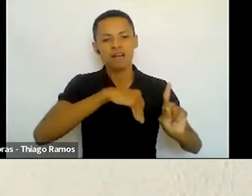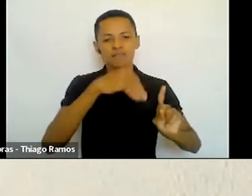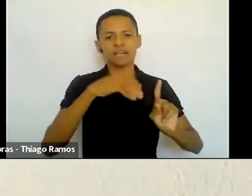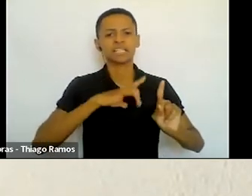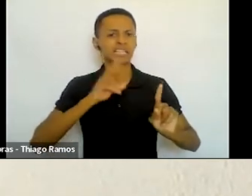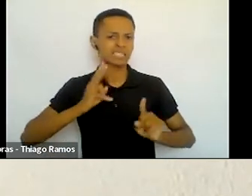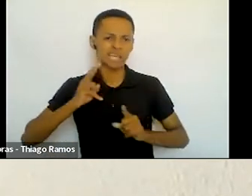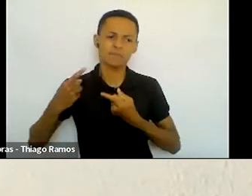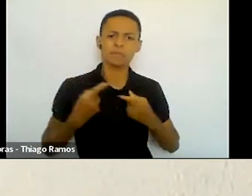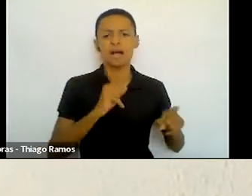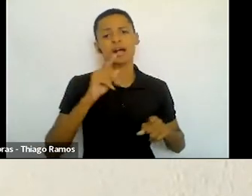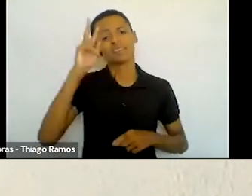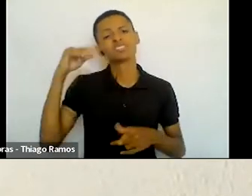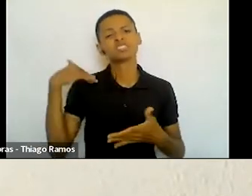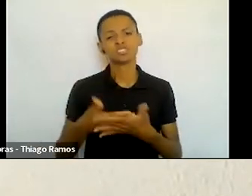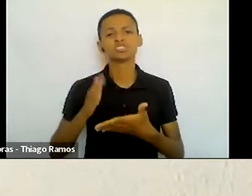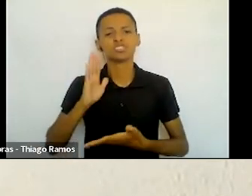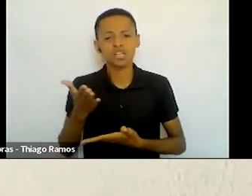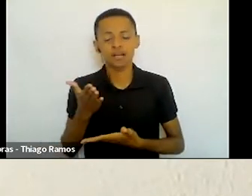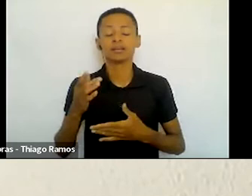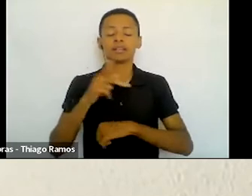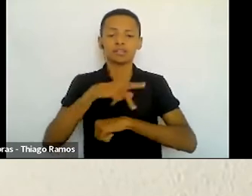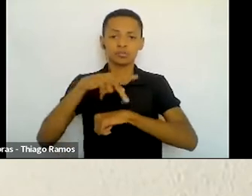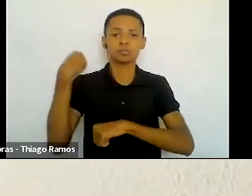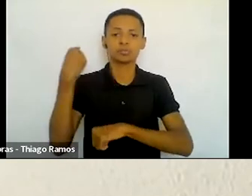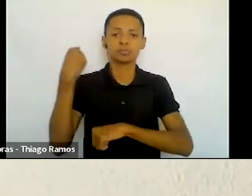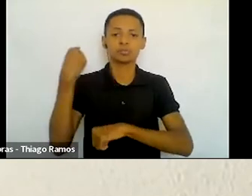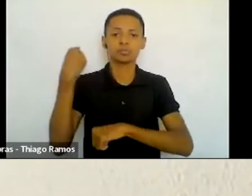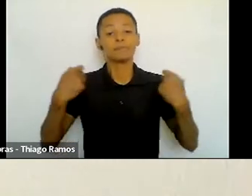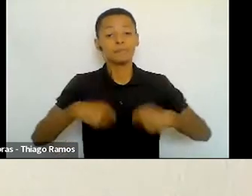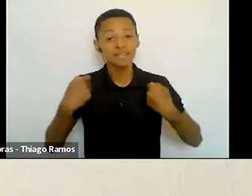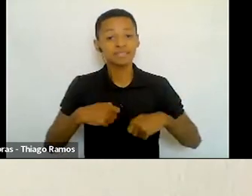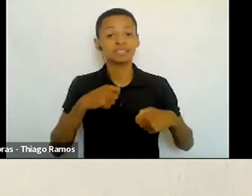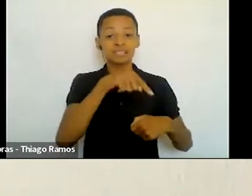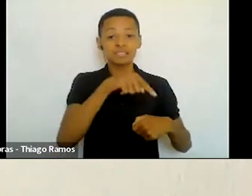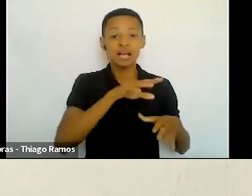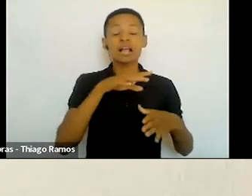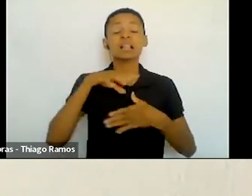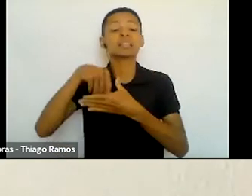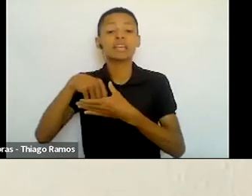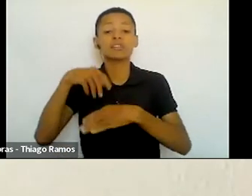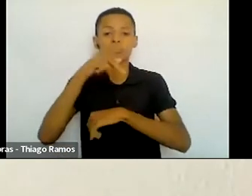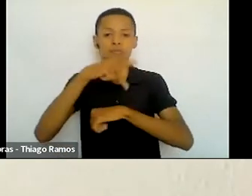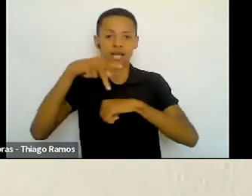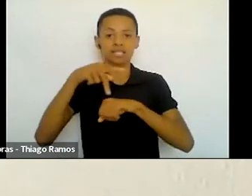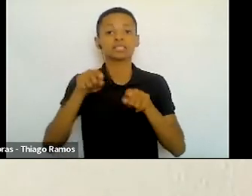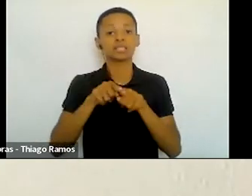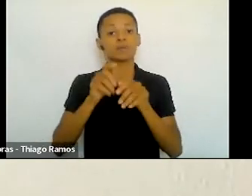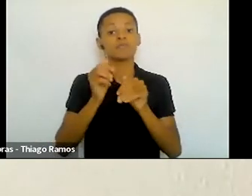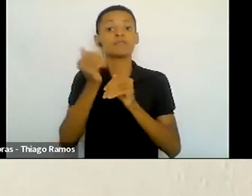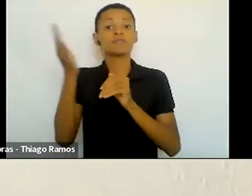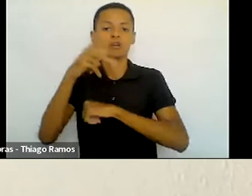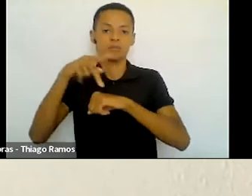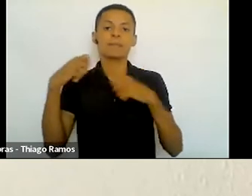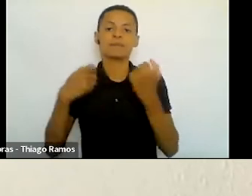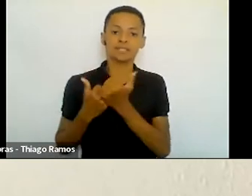nosso país, a gente vai precisar e necessita do apoio de quem está dentro do nosso país e de fora do nosso país. A gente precisa de apoio